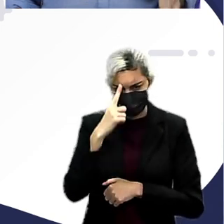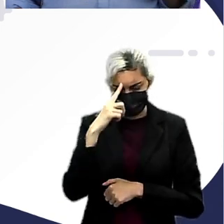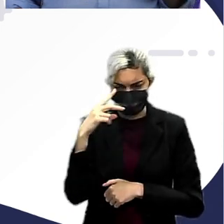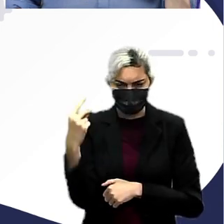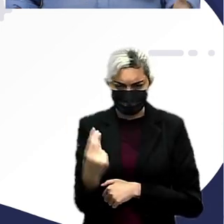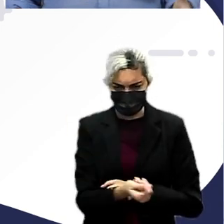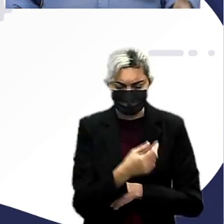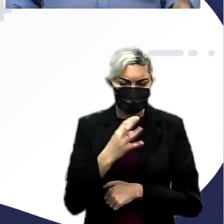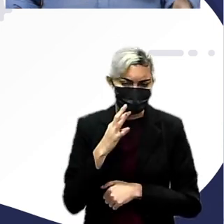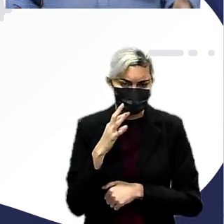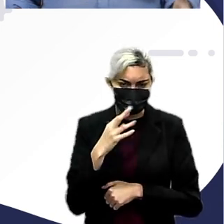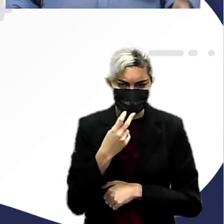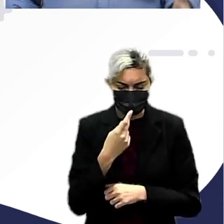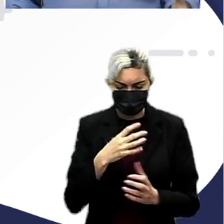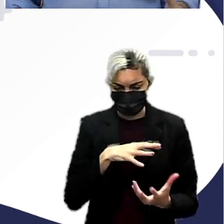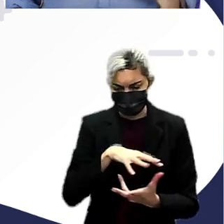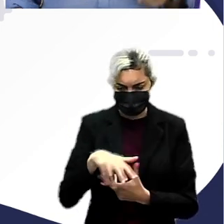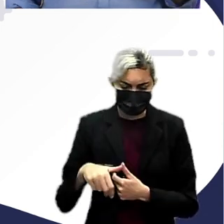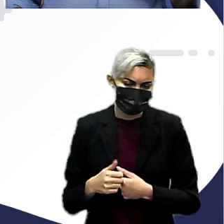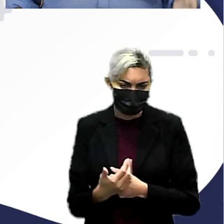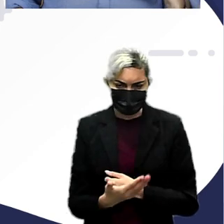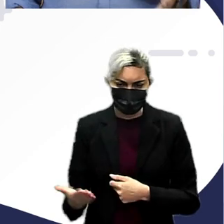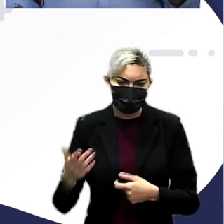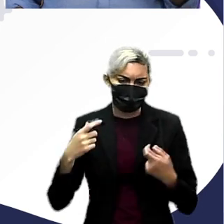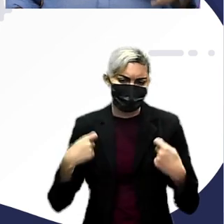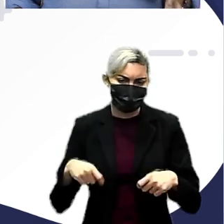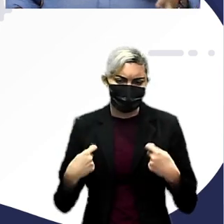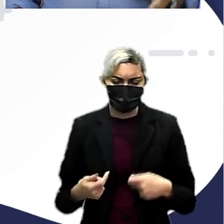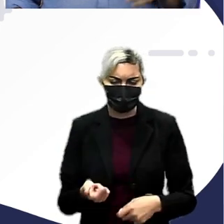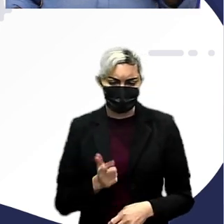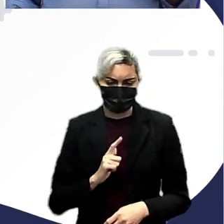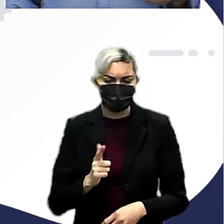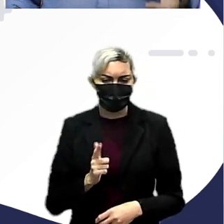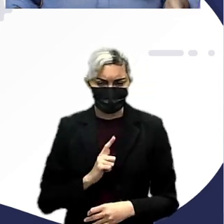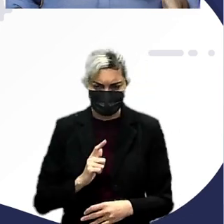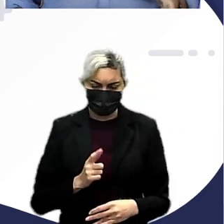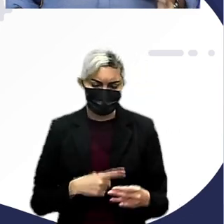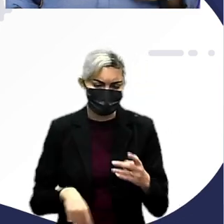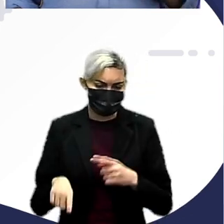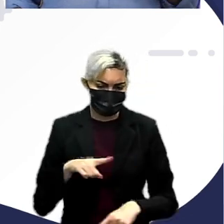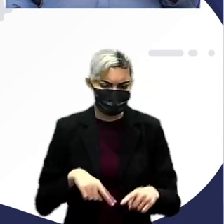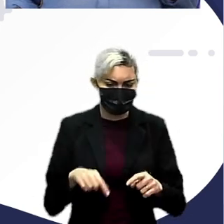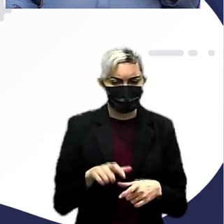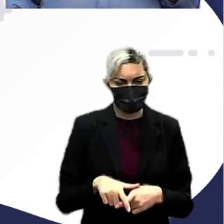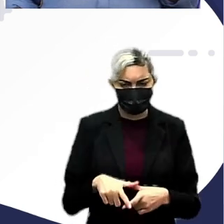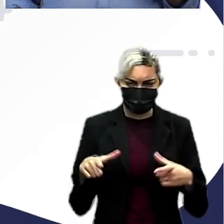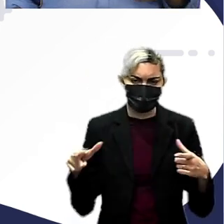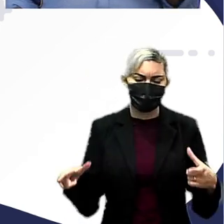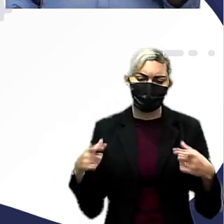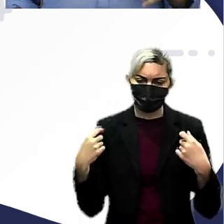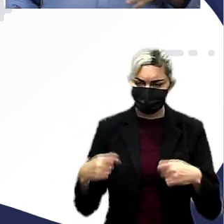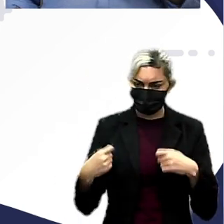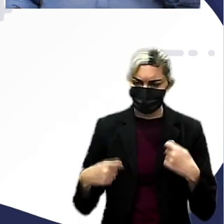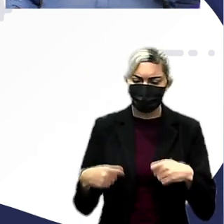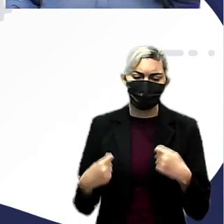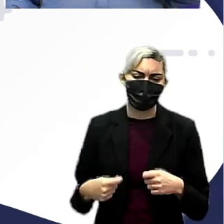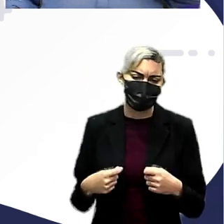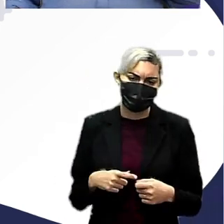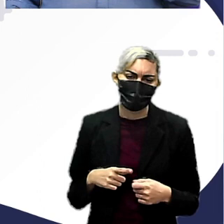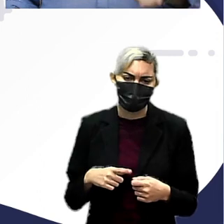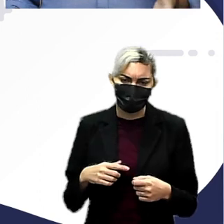somos reconhecidos mundialmente por isso, mas precisamos ter um domínio maior e precisamos ter